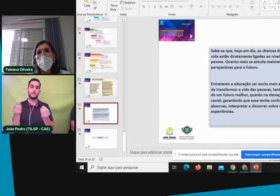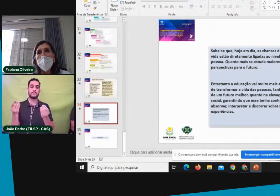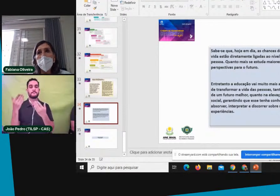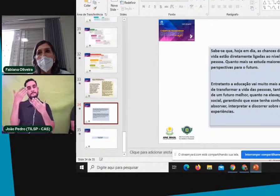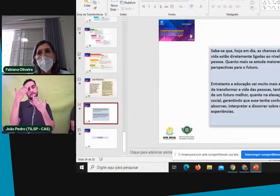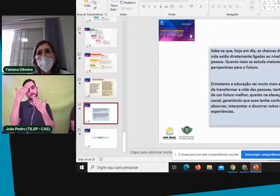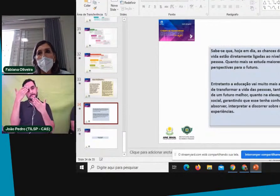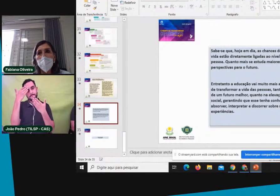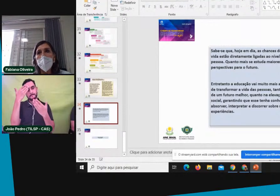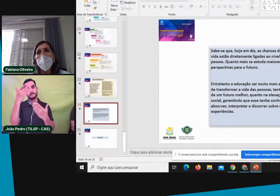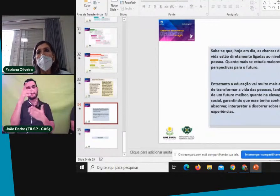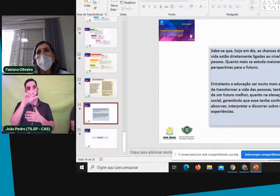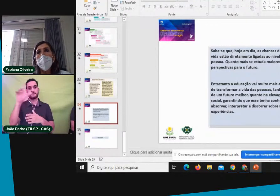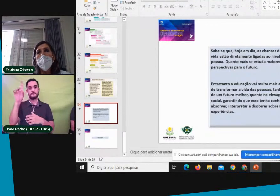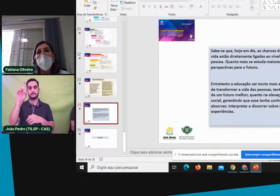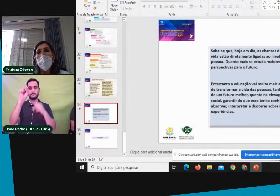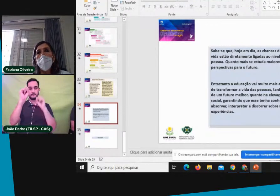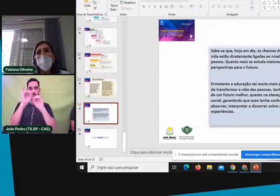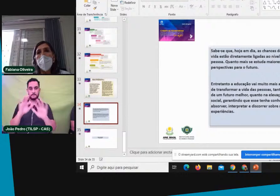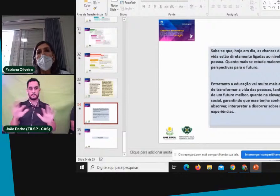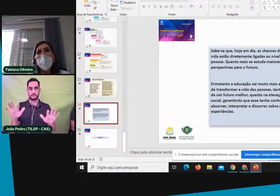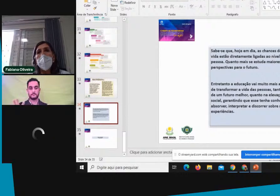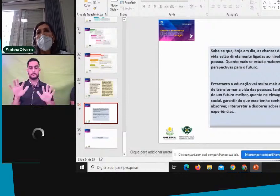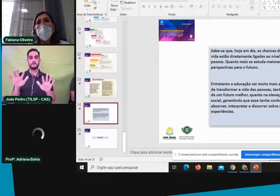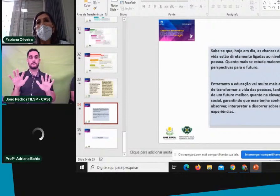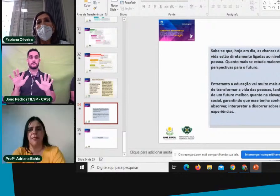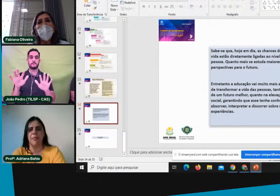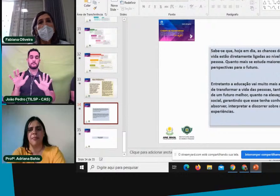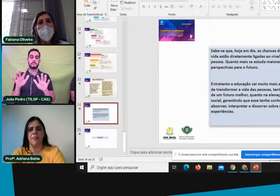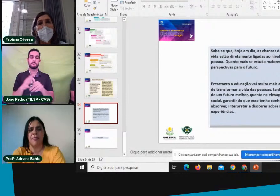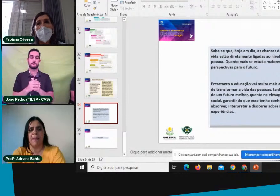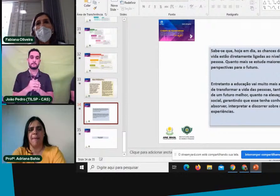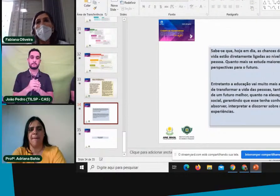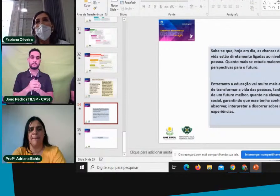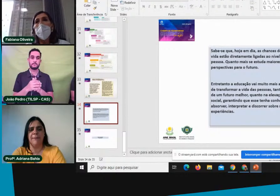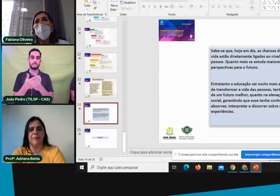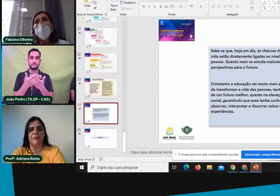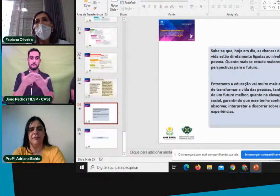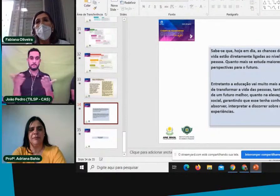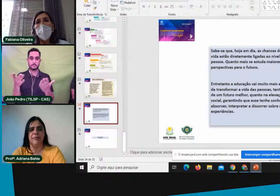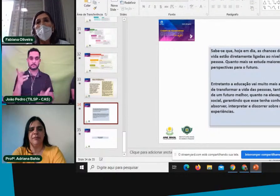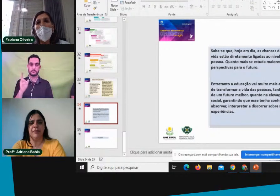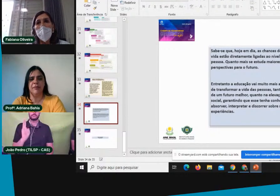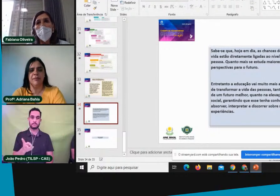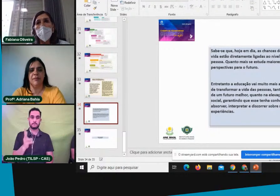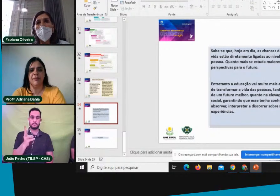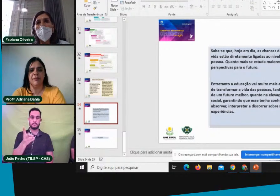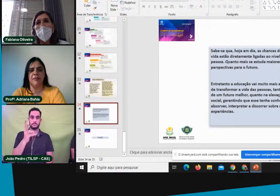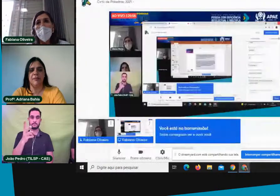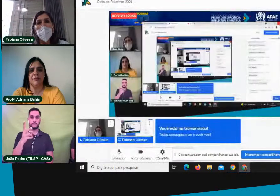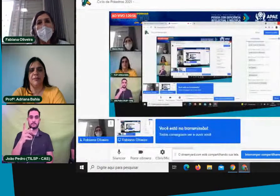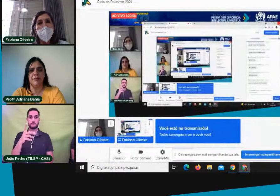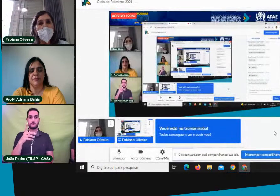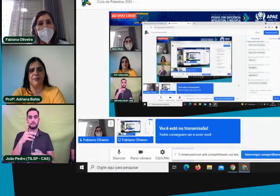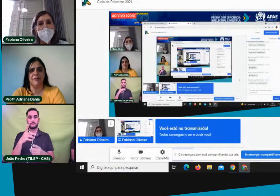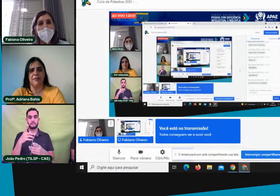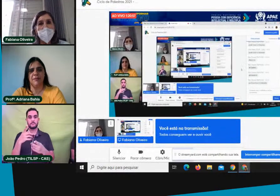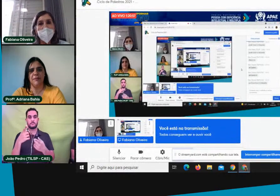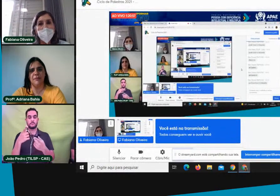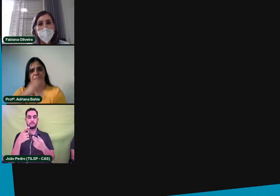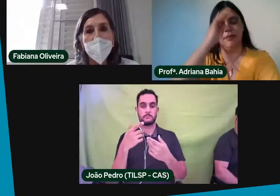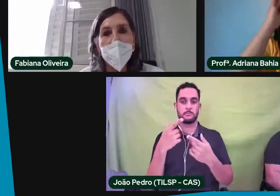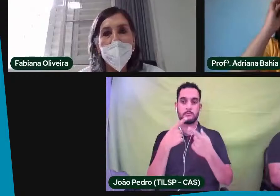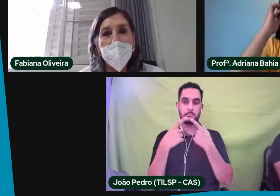Obrigada, que Deus abençoe, que ilumine a continuidade desses diálogos ao longo desses